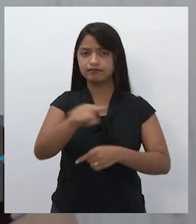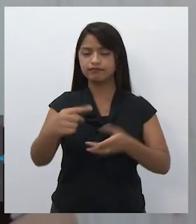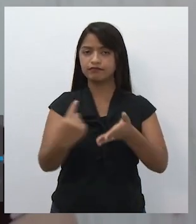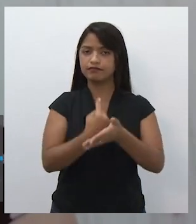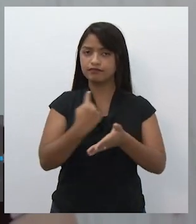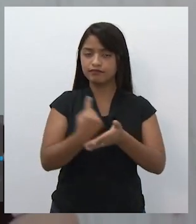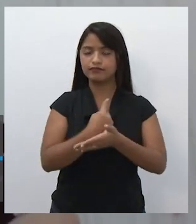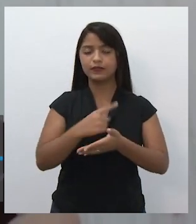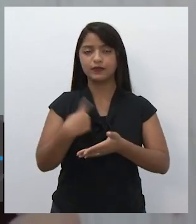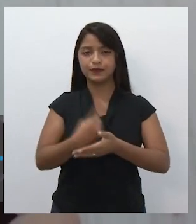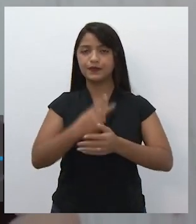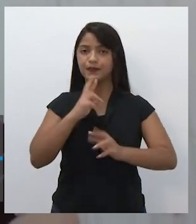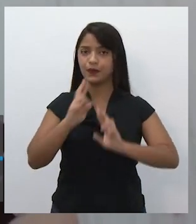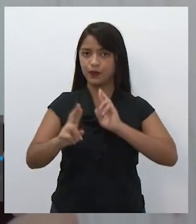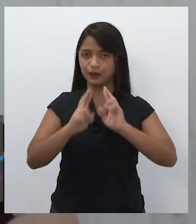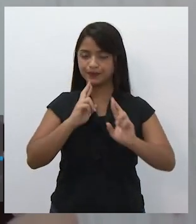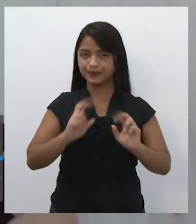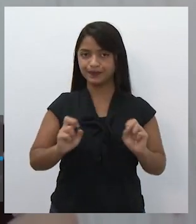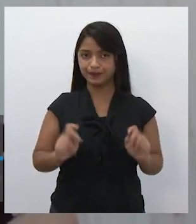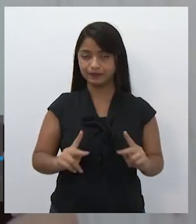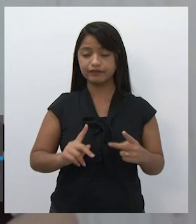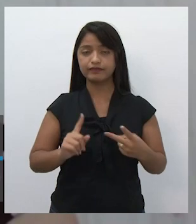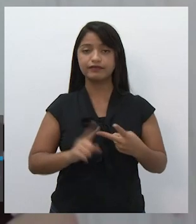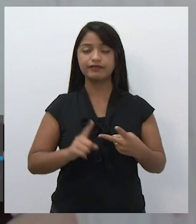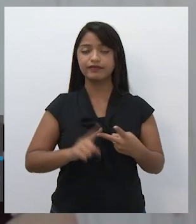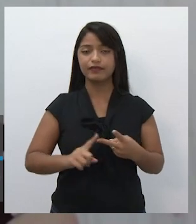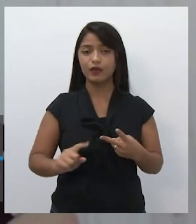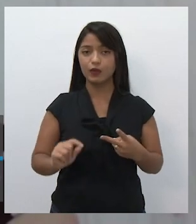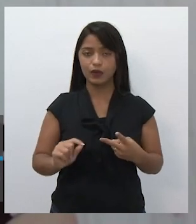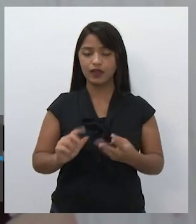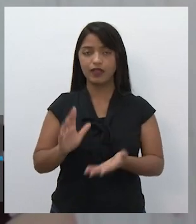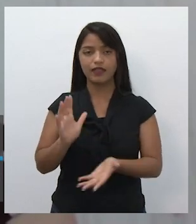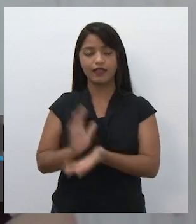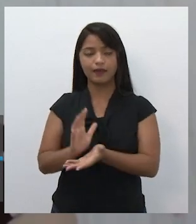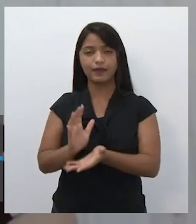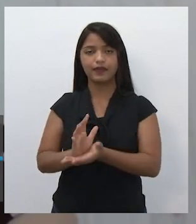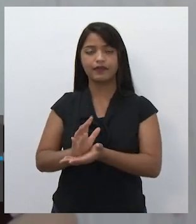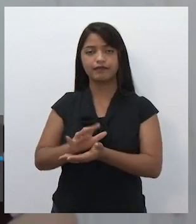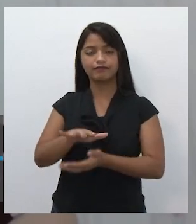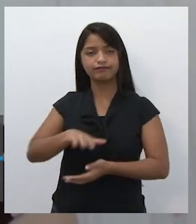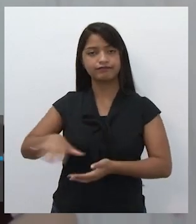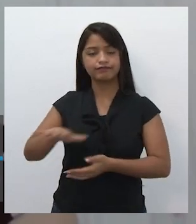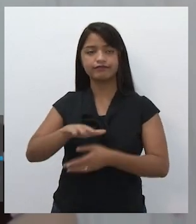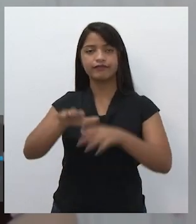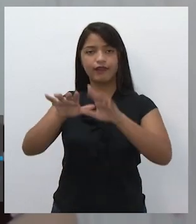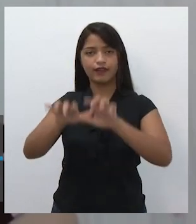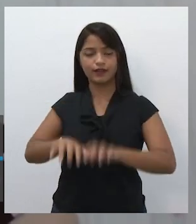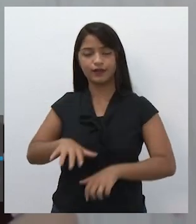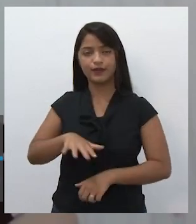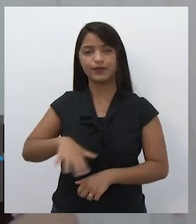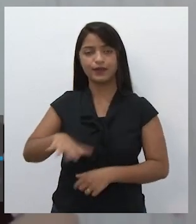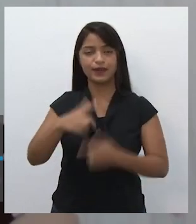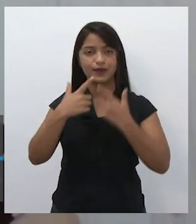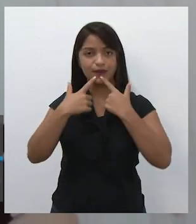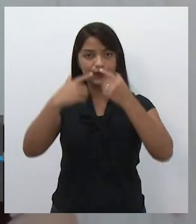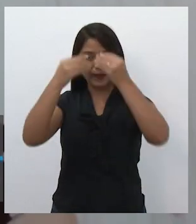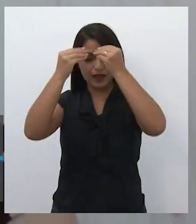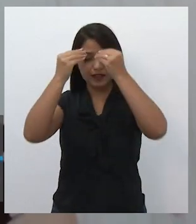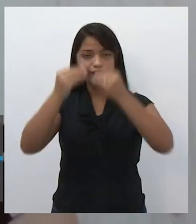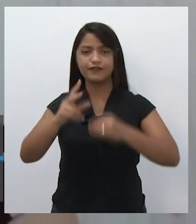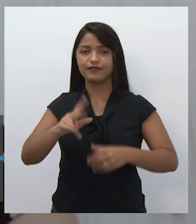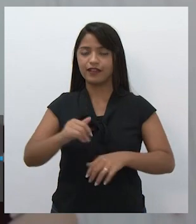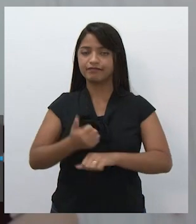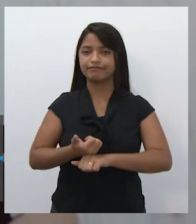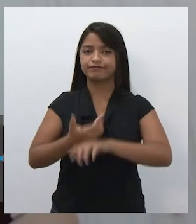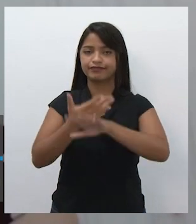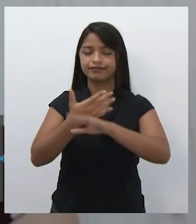pelo chat. E o nosso segundo momento, então, a equipe de redatores da área de linguagens entrará para falar com vocês